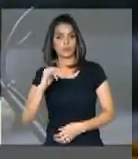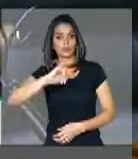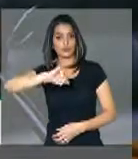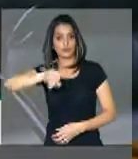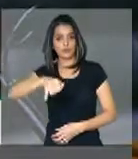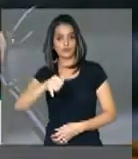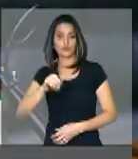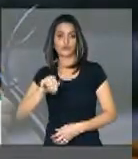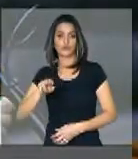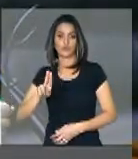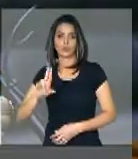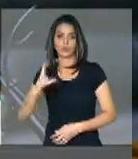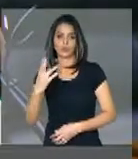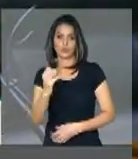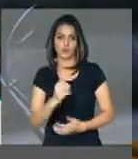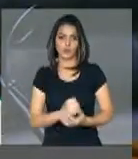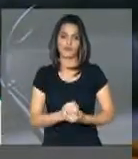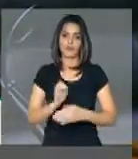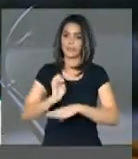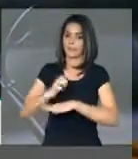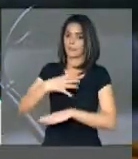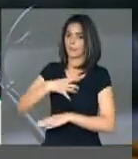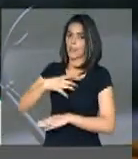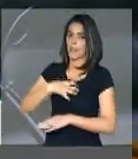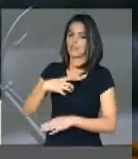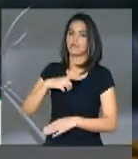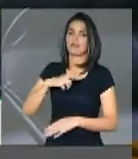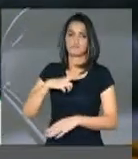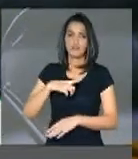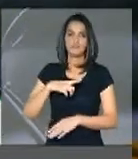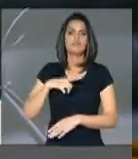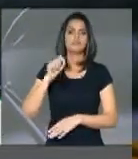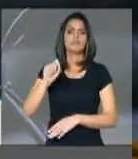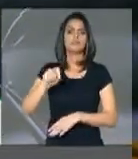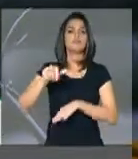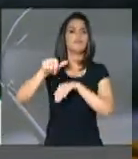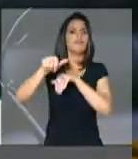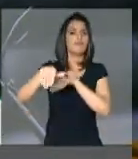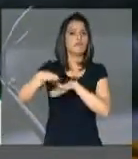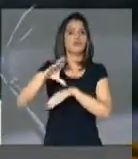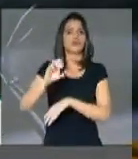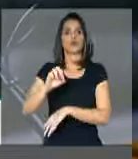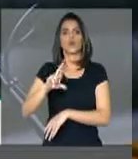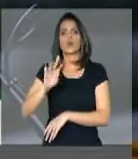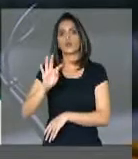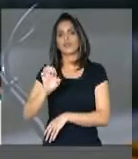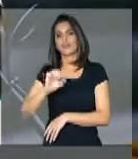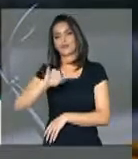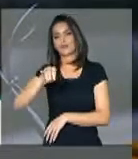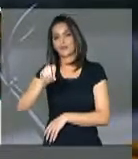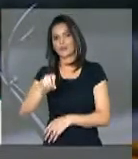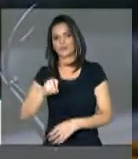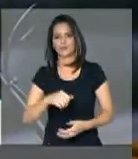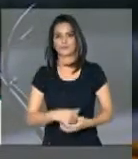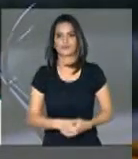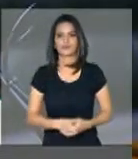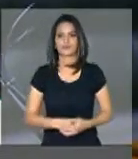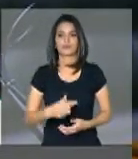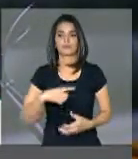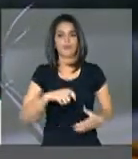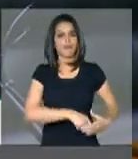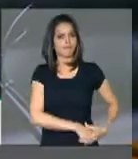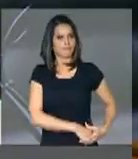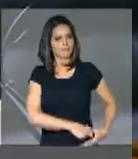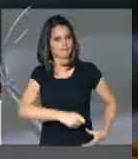Bahia comemoramos no nosso cortejo cívico a passagem justamente da independência do